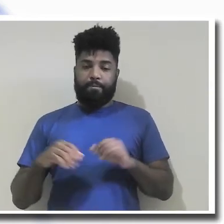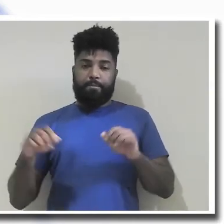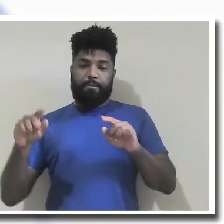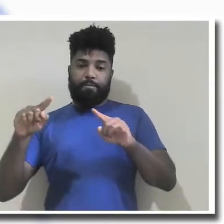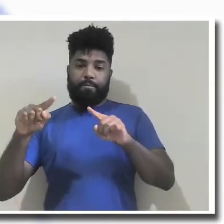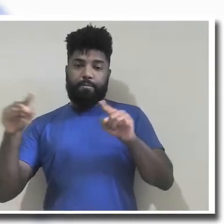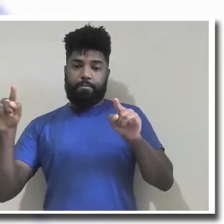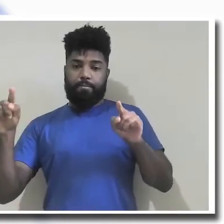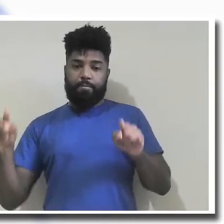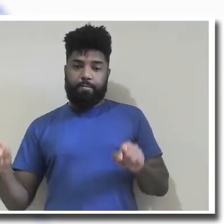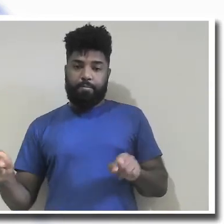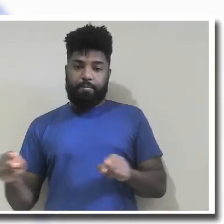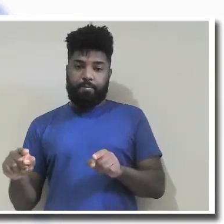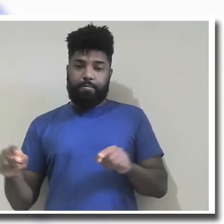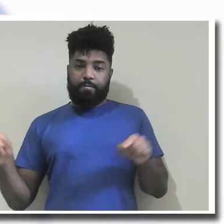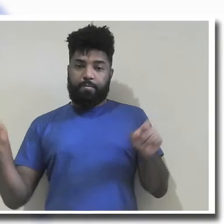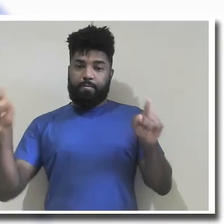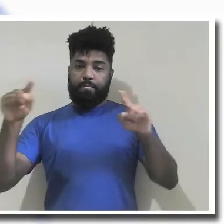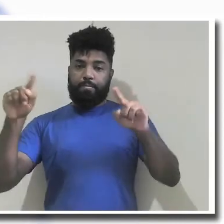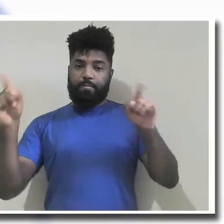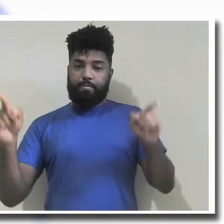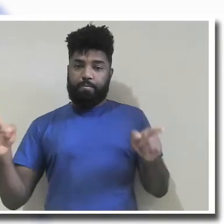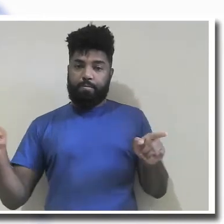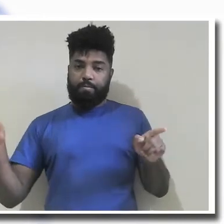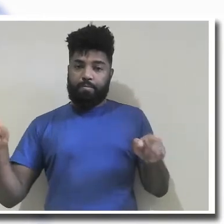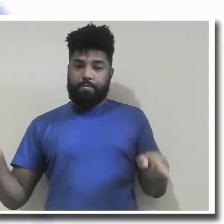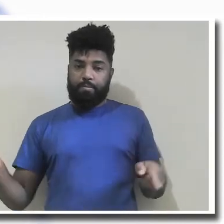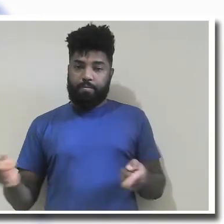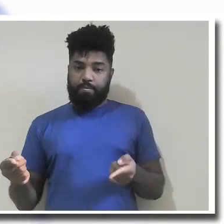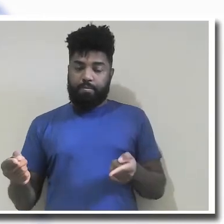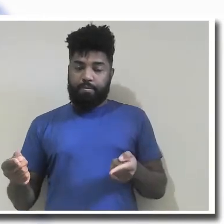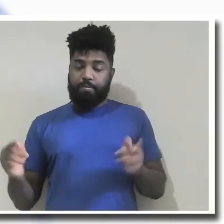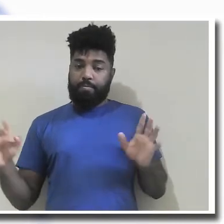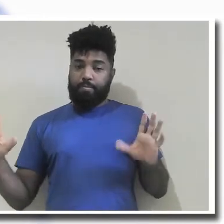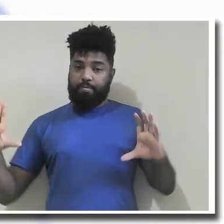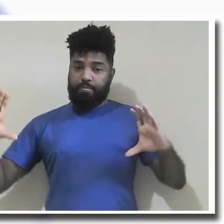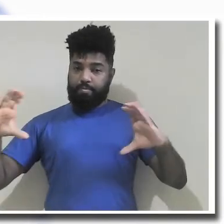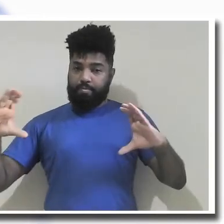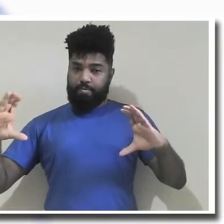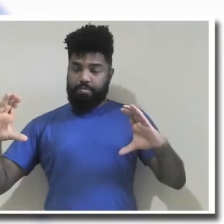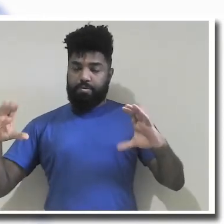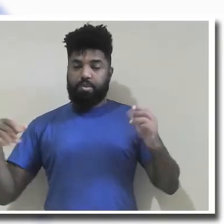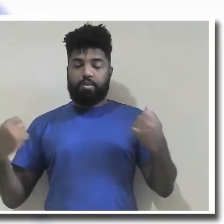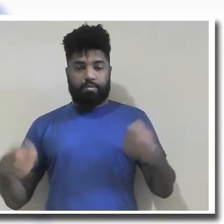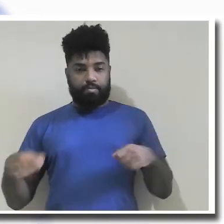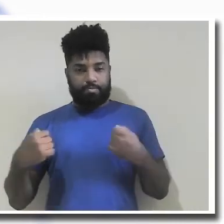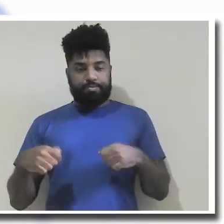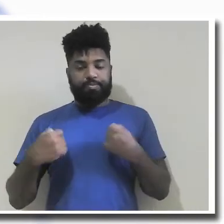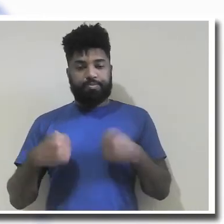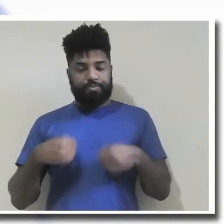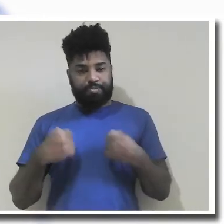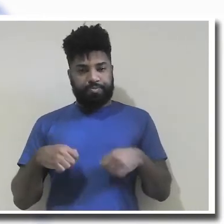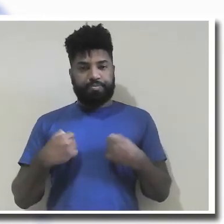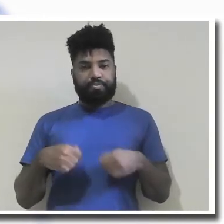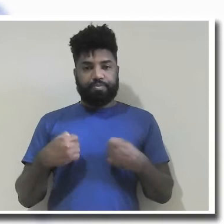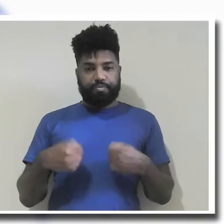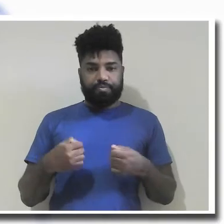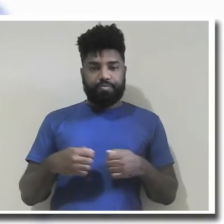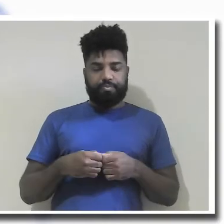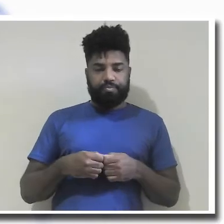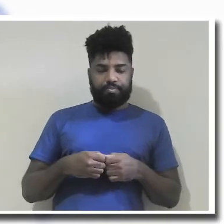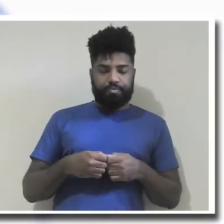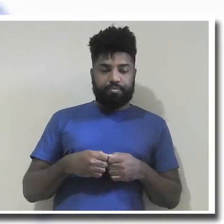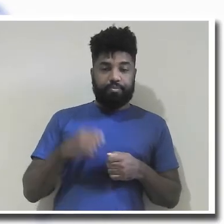ou colchetes, ou chaves, deve-se fechar em algum momento. Desde que